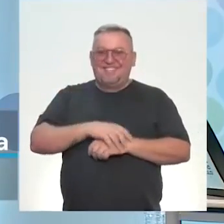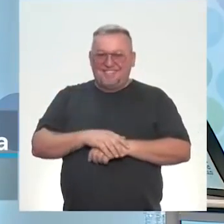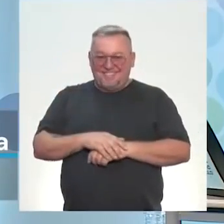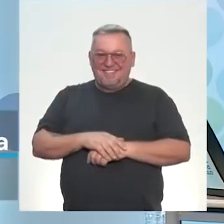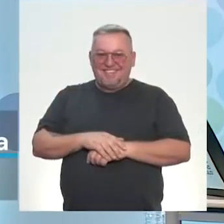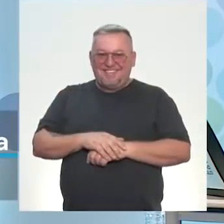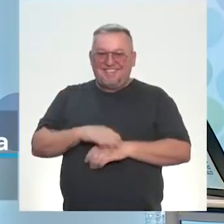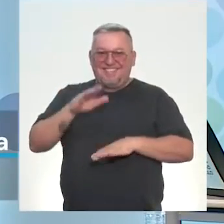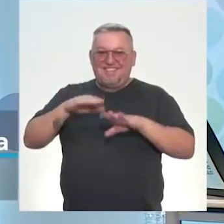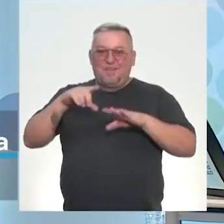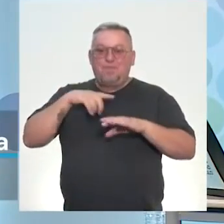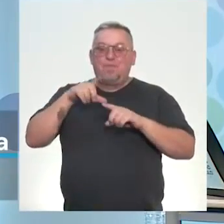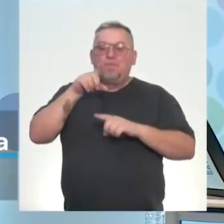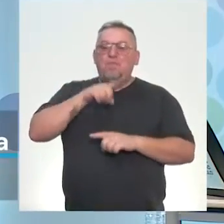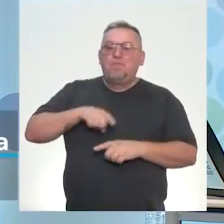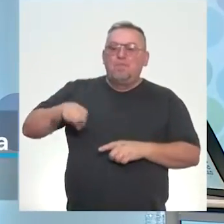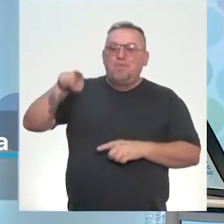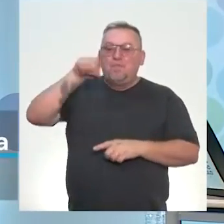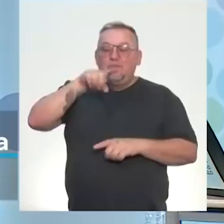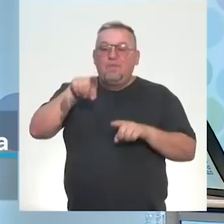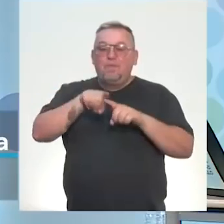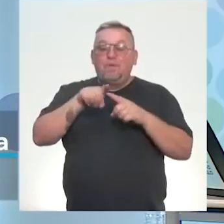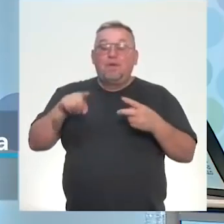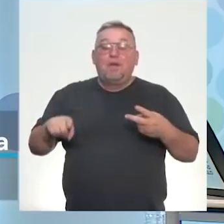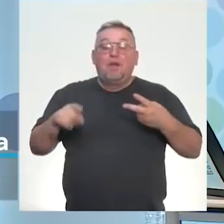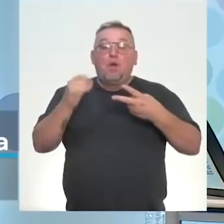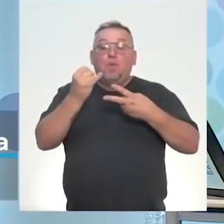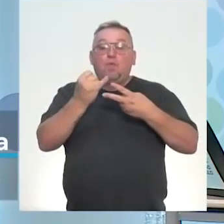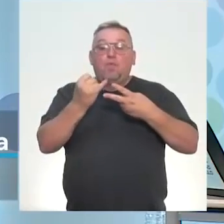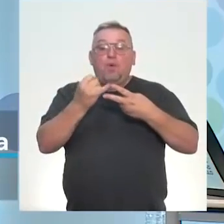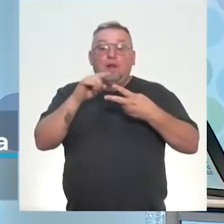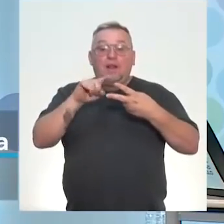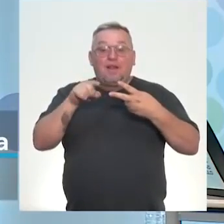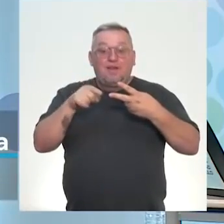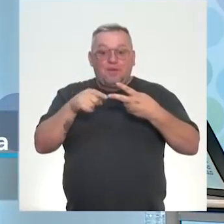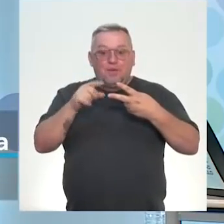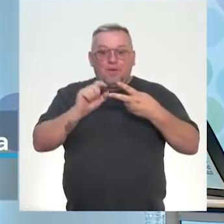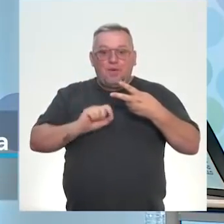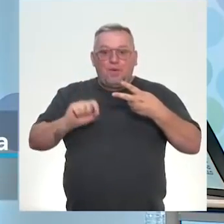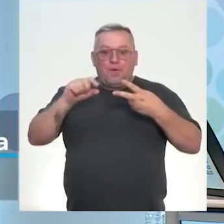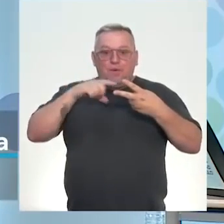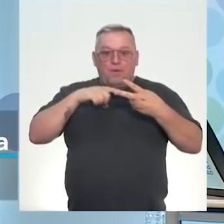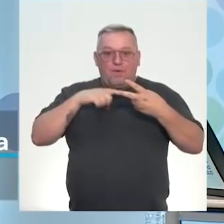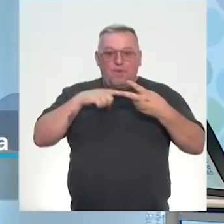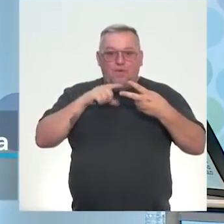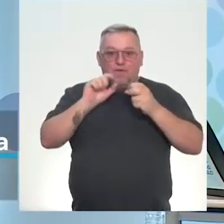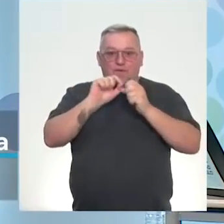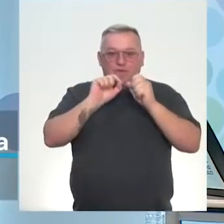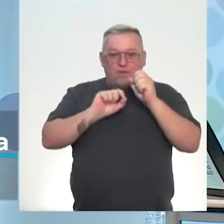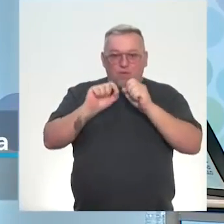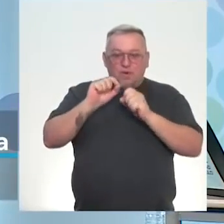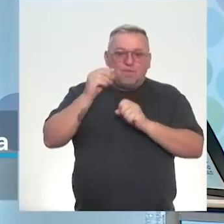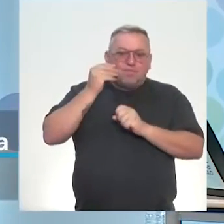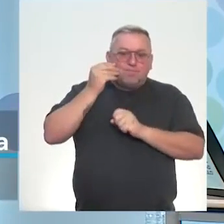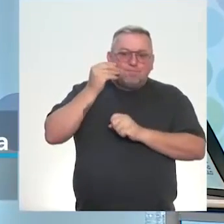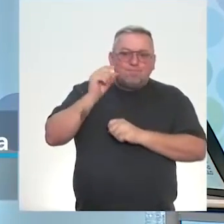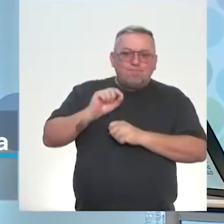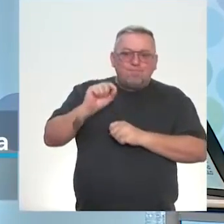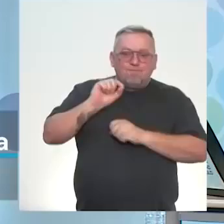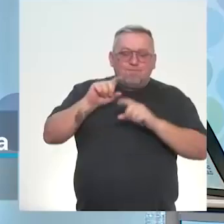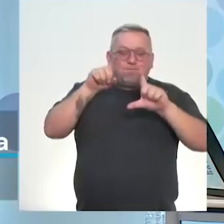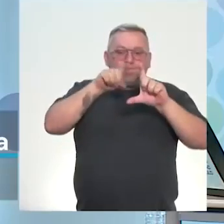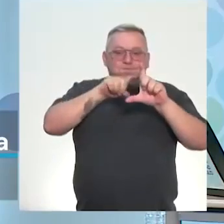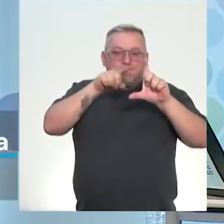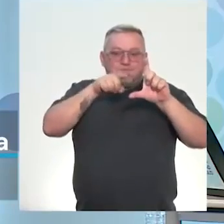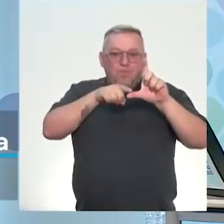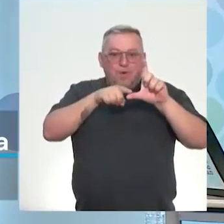eu tenho aí o círculo e aí eu tenho os polígonos. Os polígonos, basicamente, a ideia é ele ter canto, formar exatamente esse ângulo.